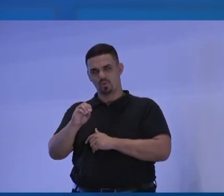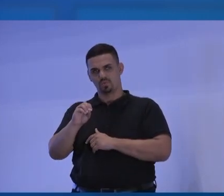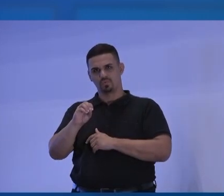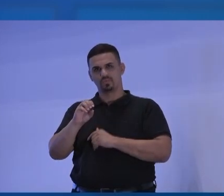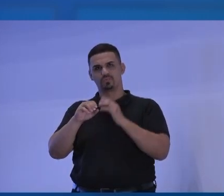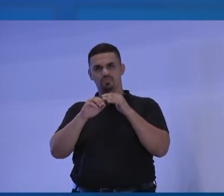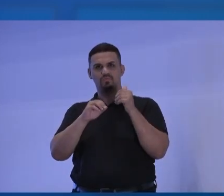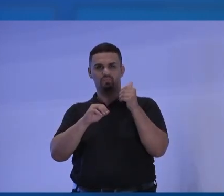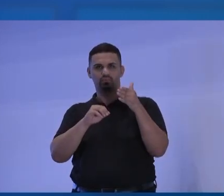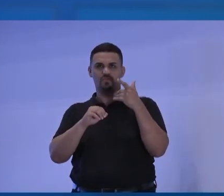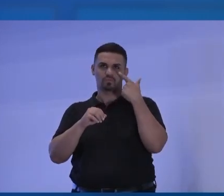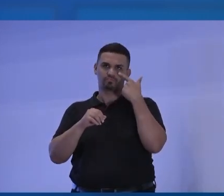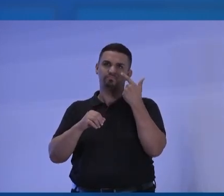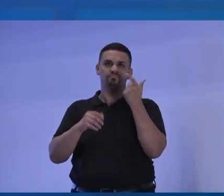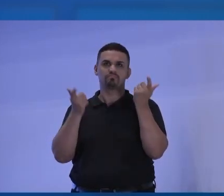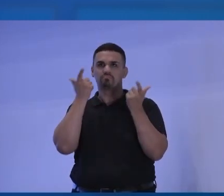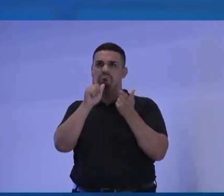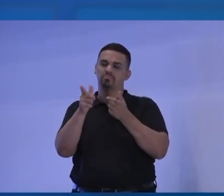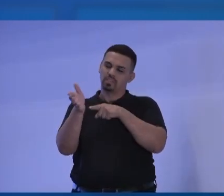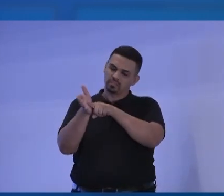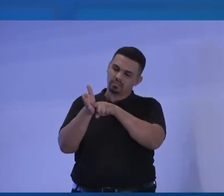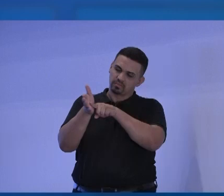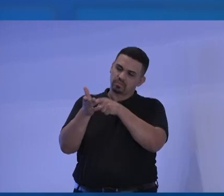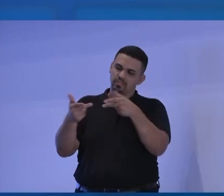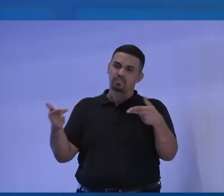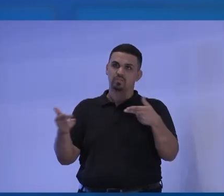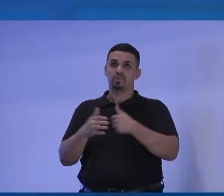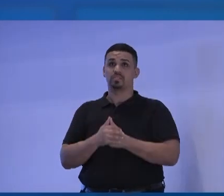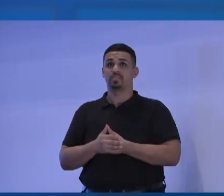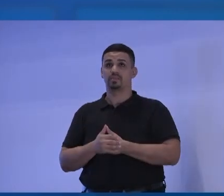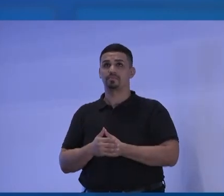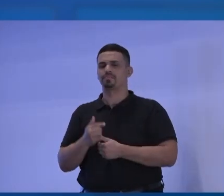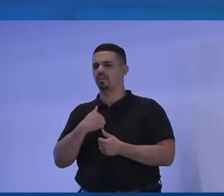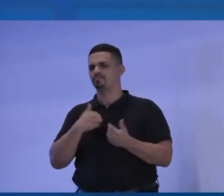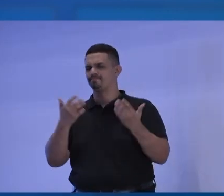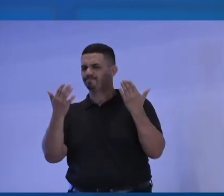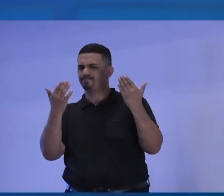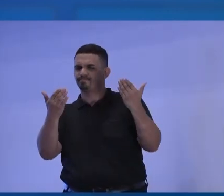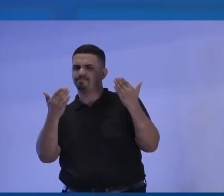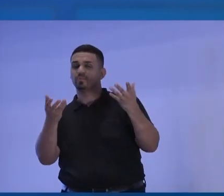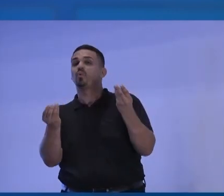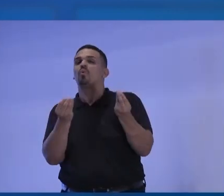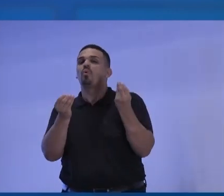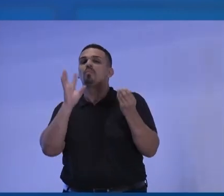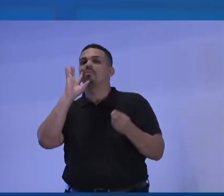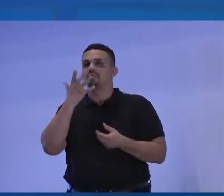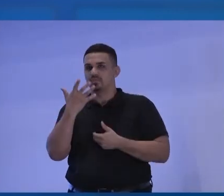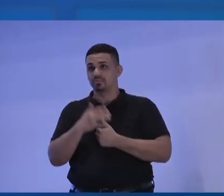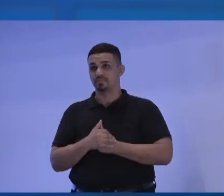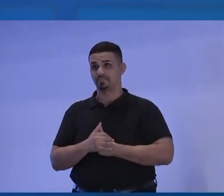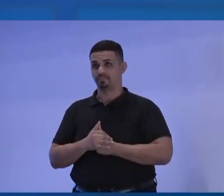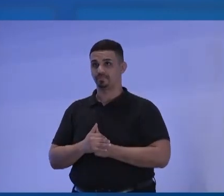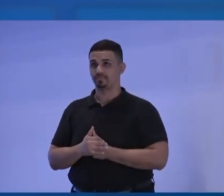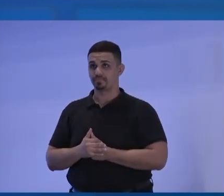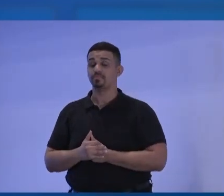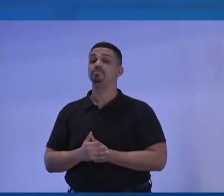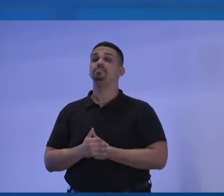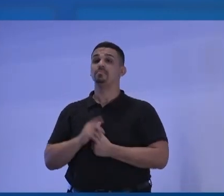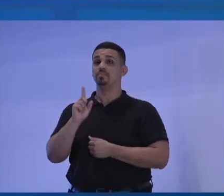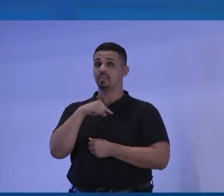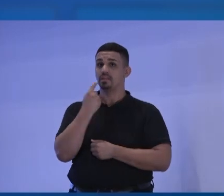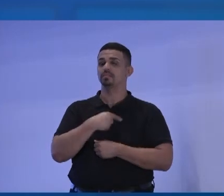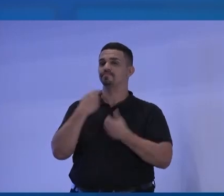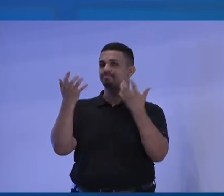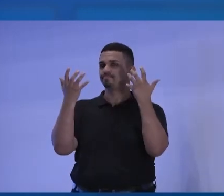o caso. Bom, e aí, suspeitei, e agora, o que faz? A gente suspeitou,